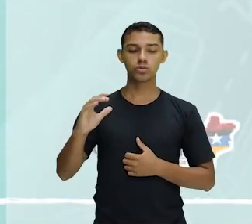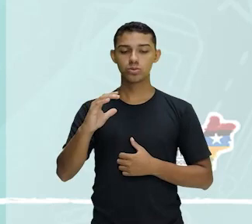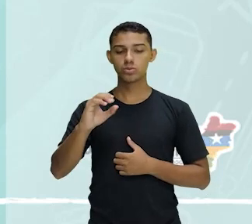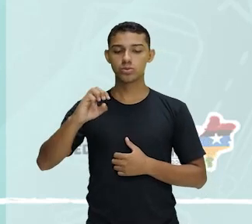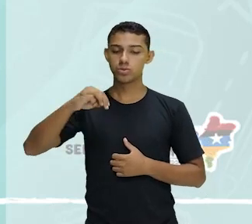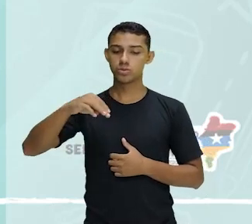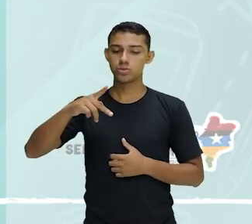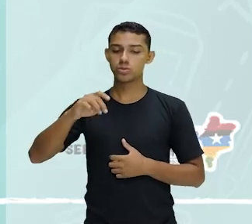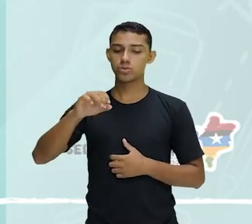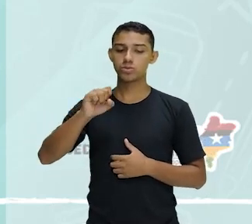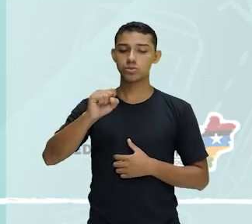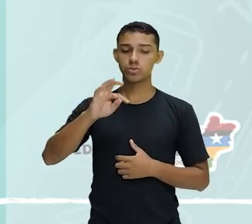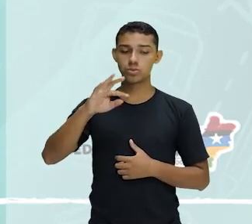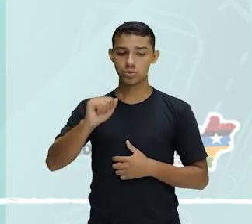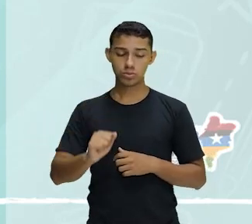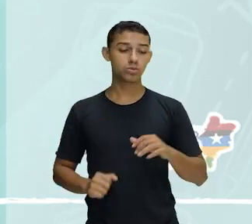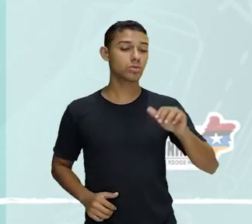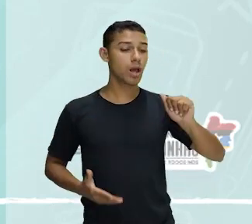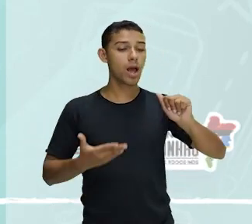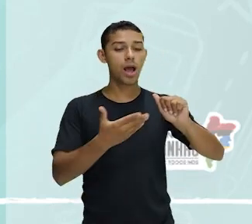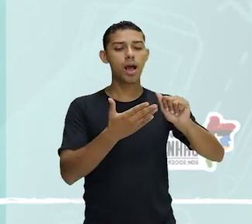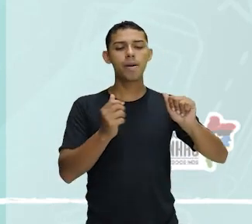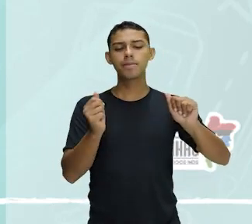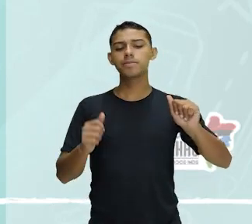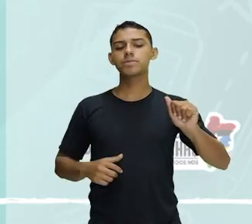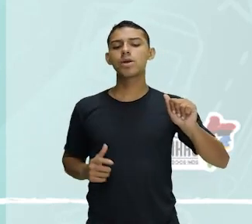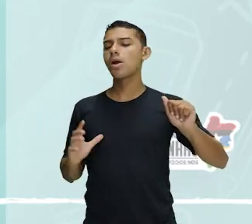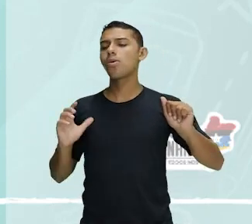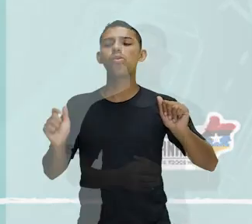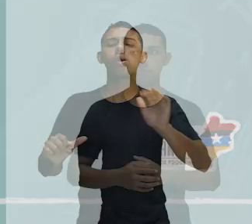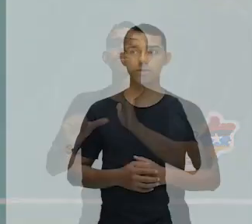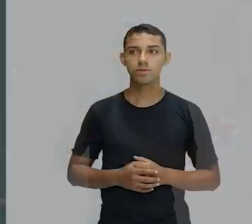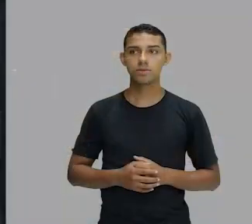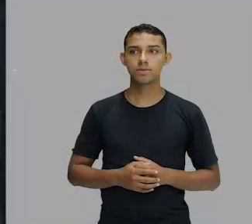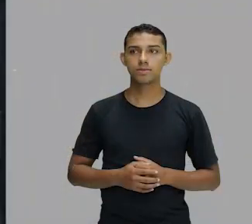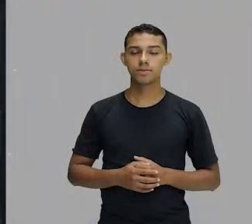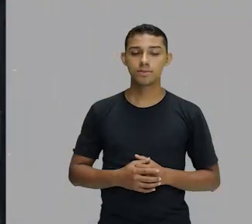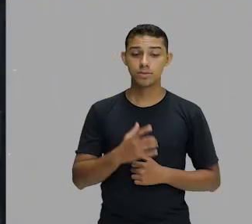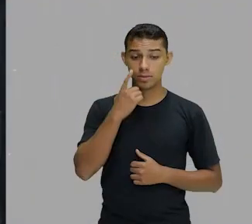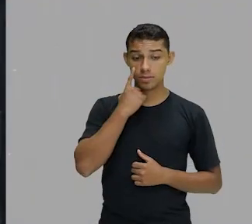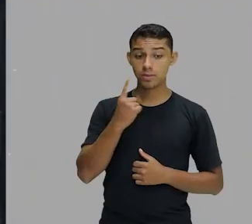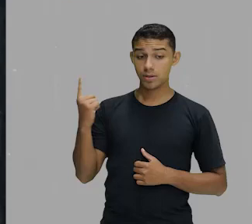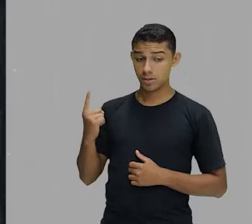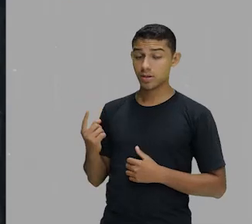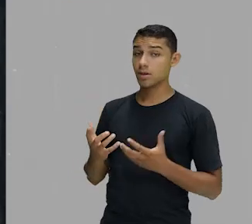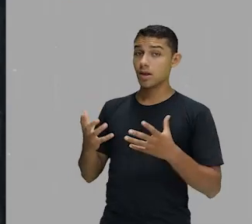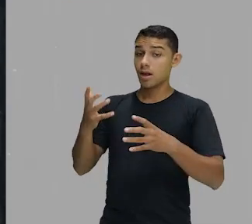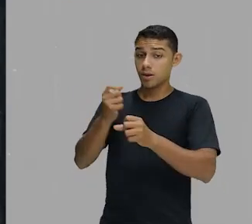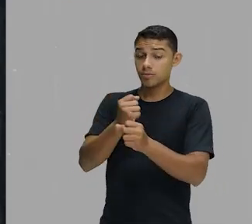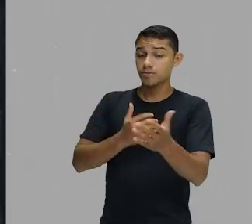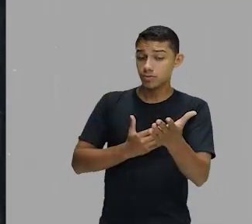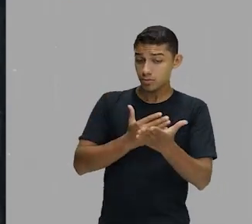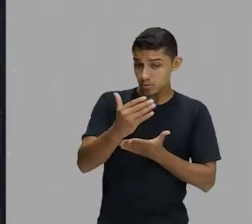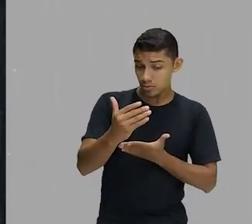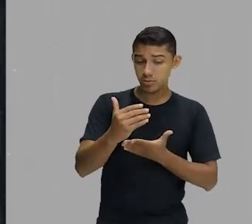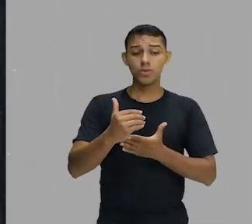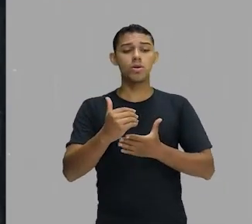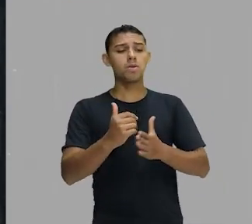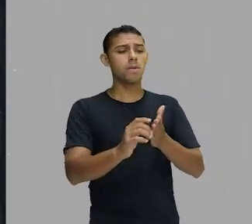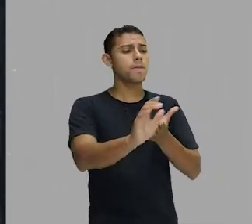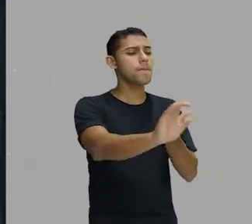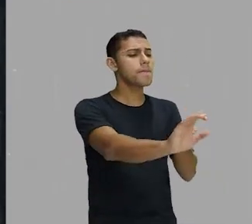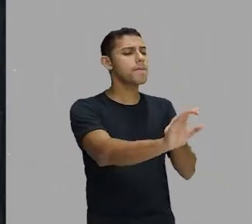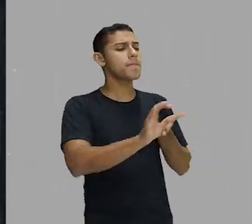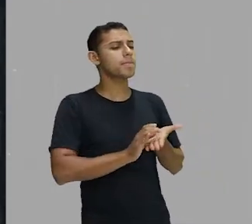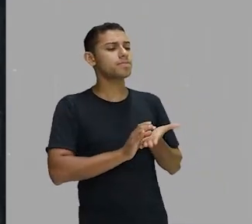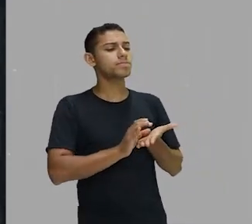Qual será o montante a pagar no fim do primeiro mês? Então, gente, aqui nós temos que lembrar o valor inicial que